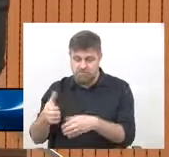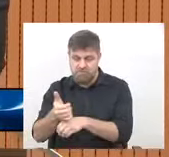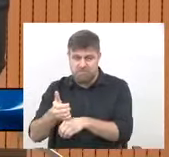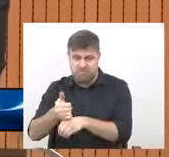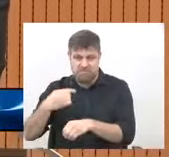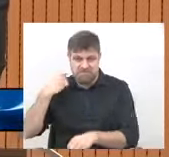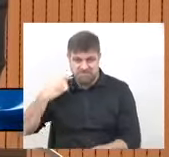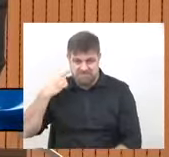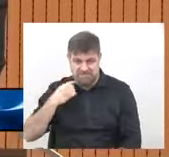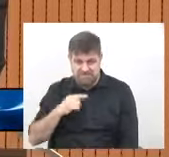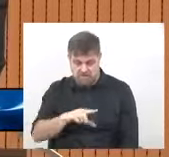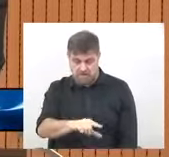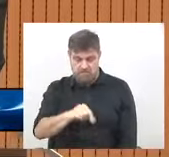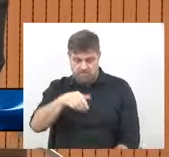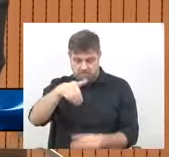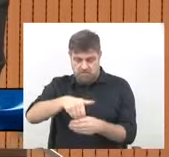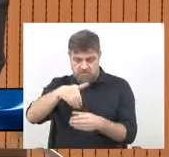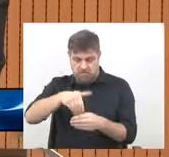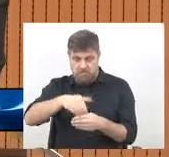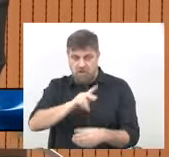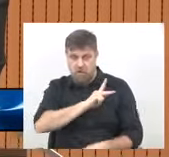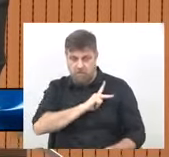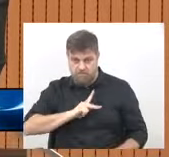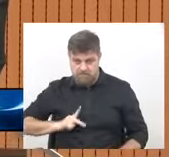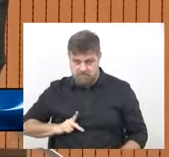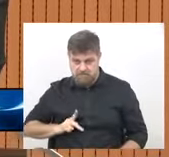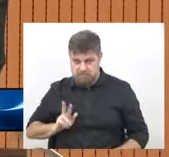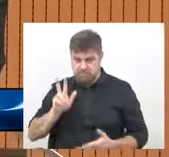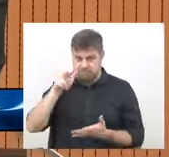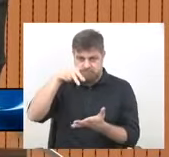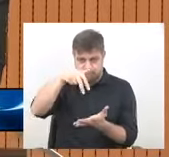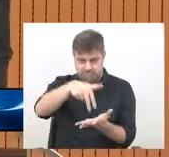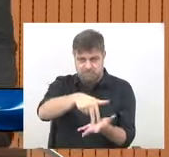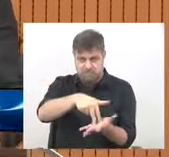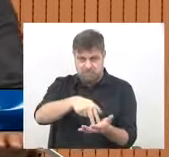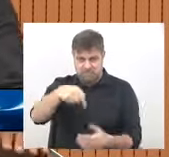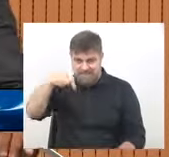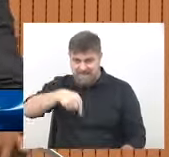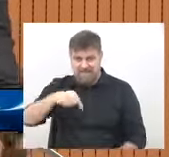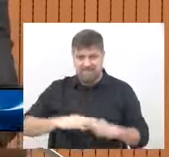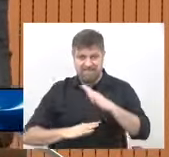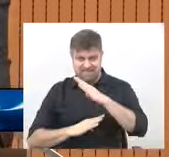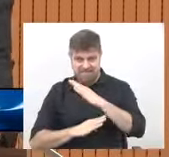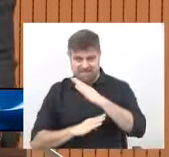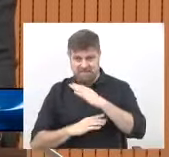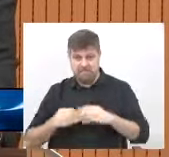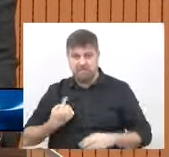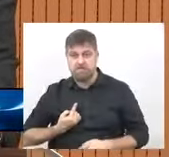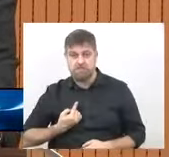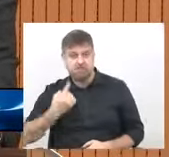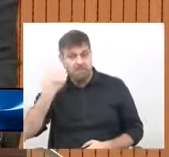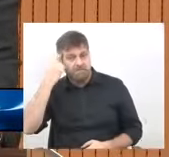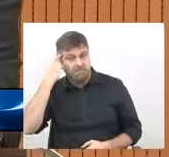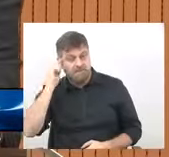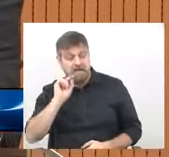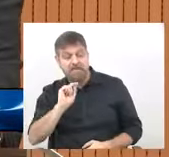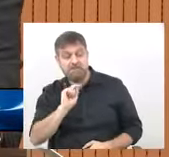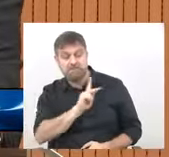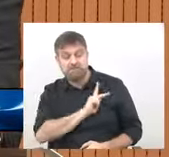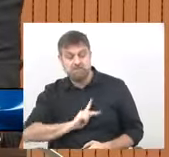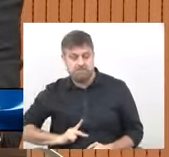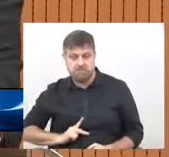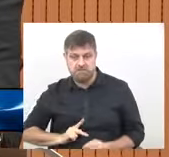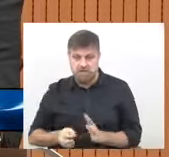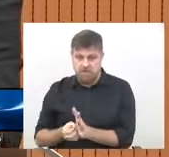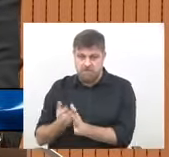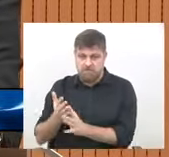é eleito presidente, inclusive, vereador Flores, nós precisamos ver aqui nessa casa agora a questão da presidência. Muitas vezes o